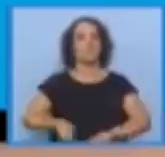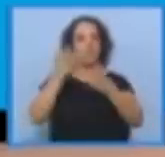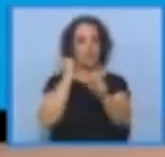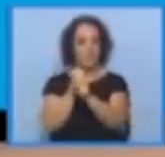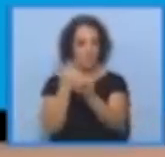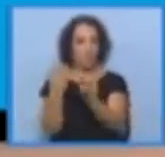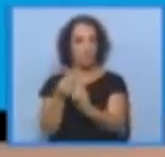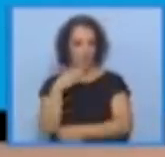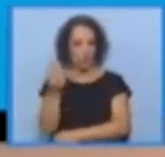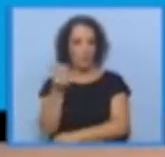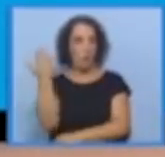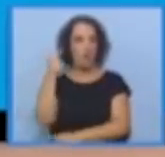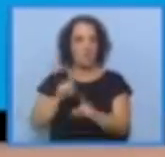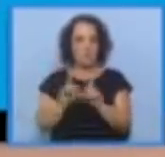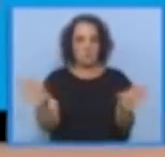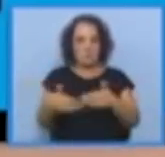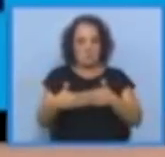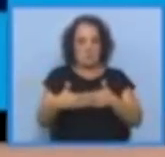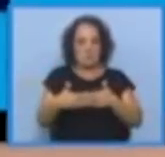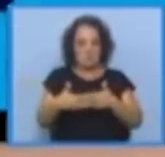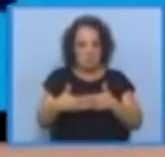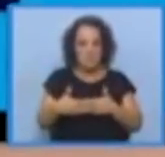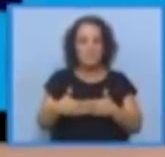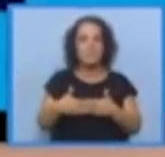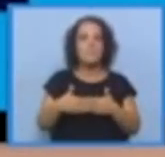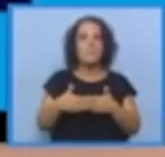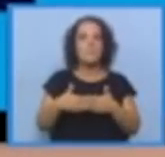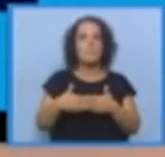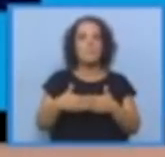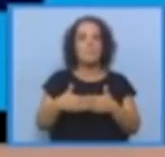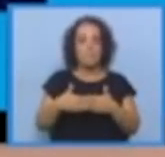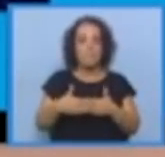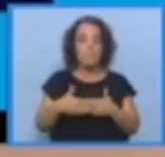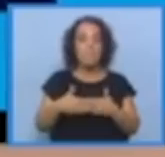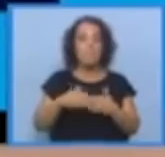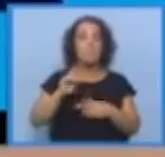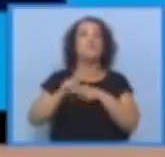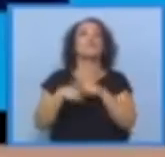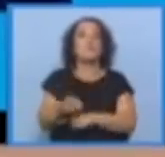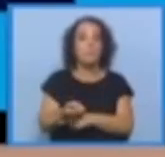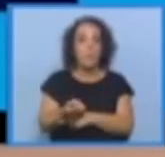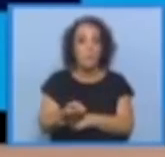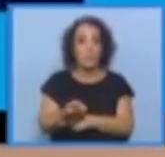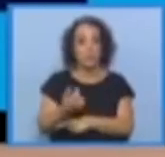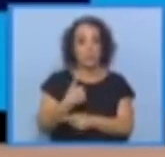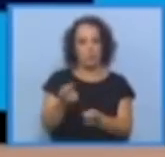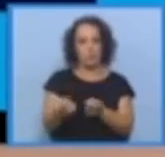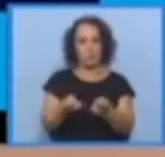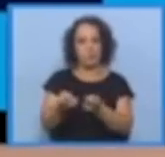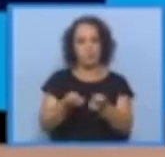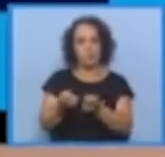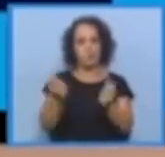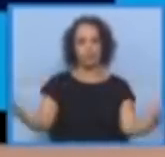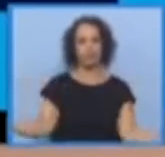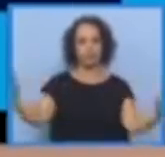ali, naquela altura, era um seminário fechado antes do Vaticano II. E então, o que é que acontece? Eu fiz um encontro só para responder